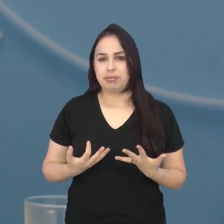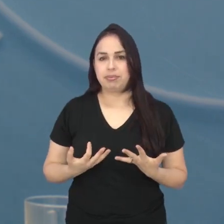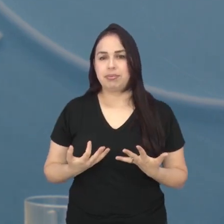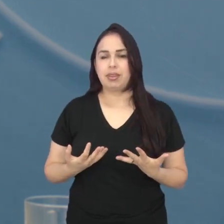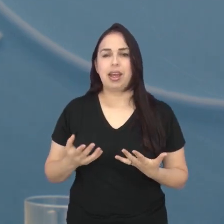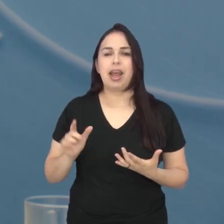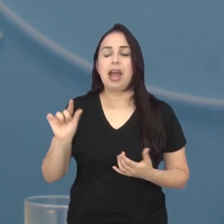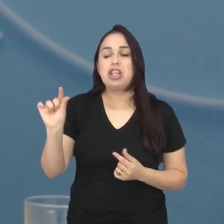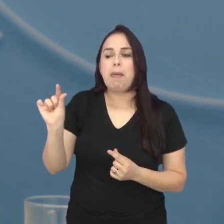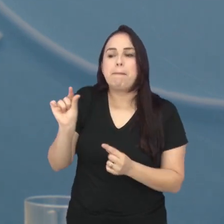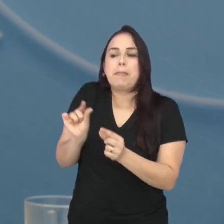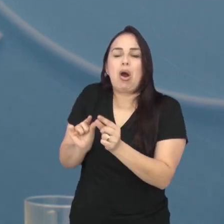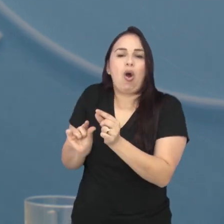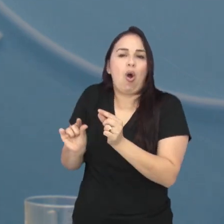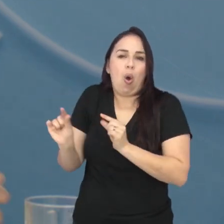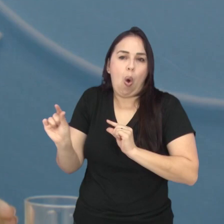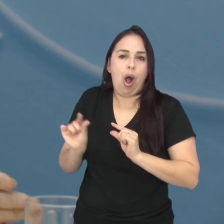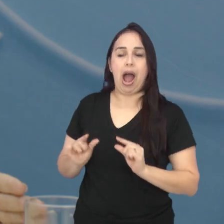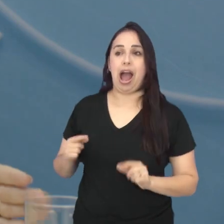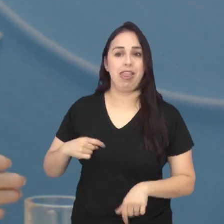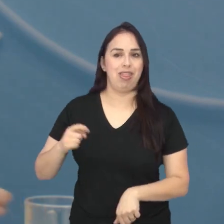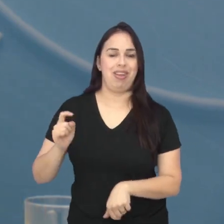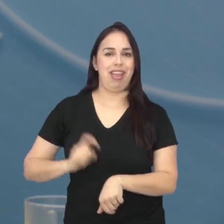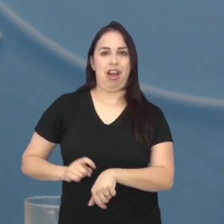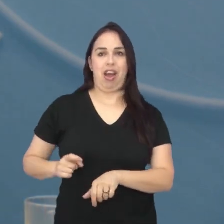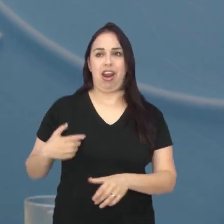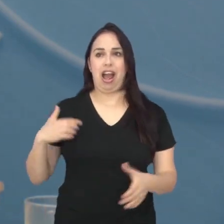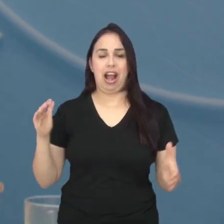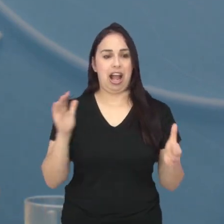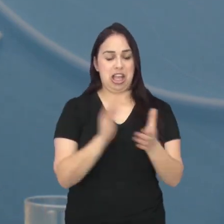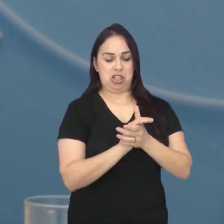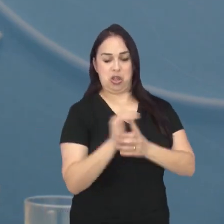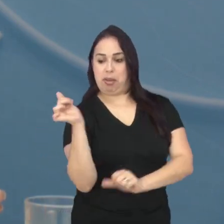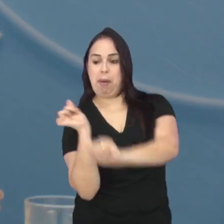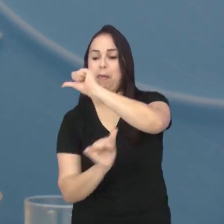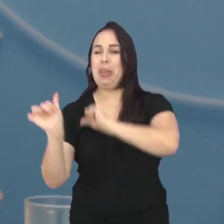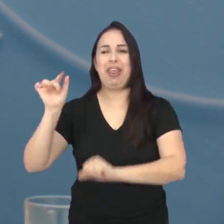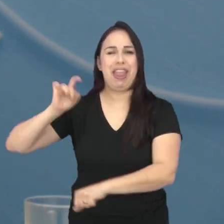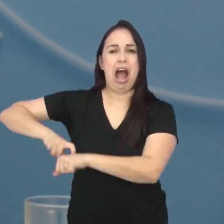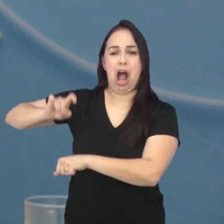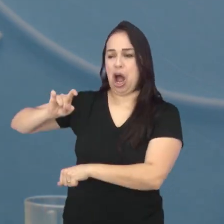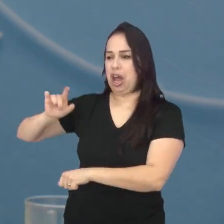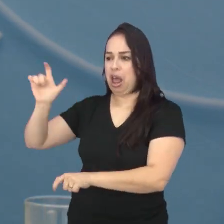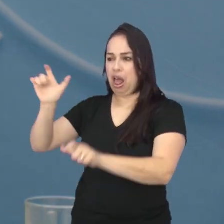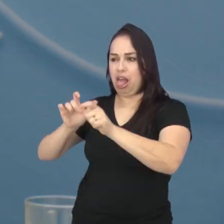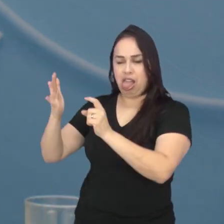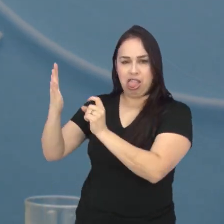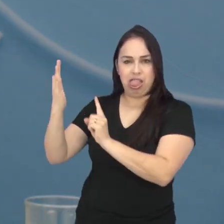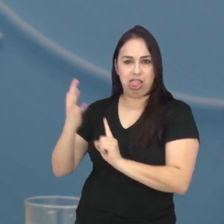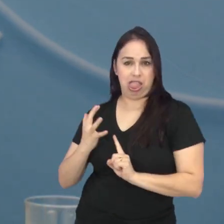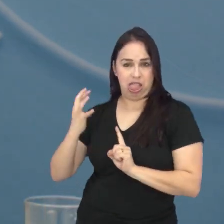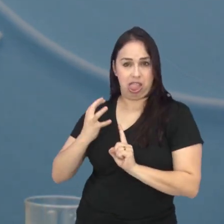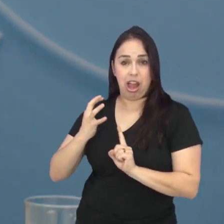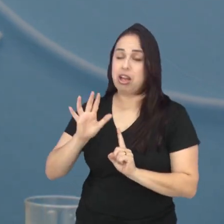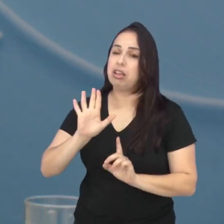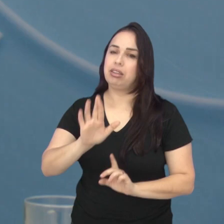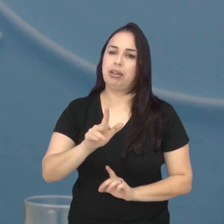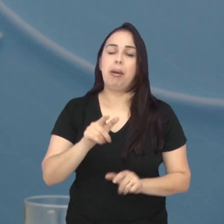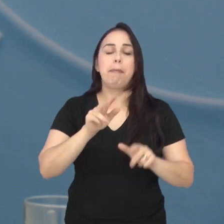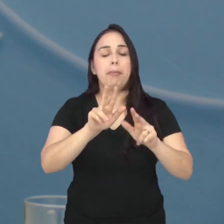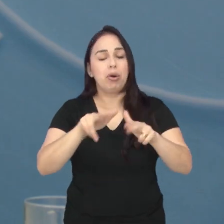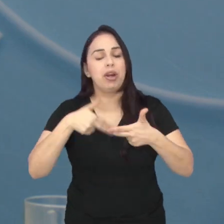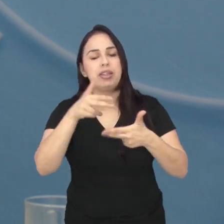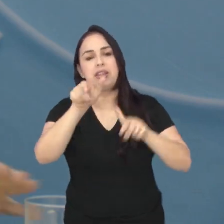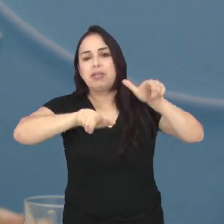muito sutil. Não é uma coisa, eu casei com a pessoa, da noite para o dia ela virou um abusador. Não. Por isso as pessoas não percebem que elas estão sendo vítimas